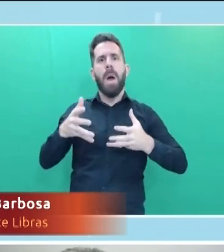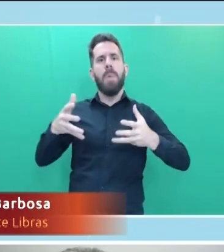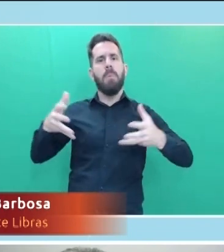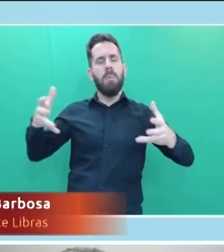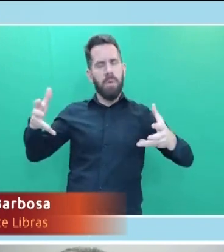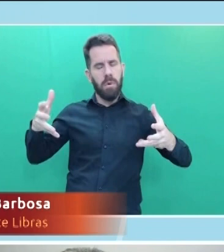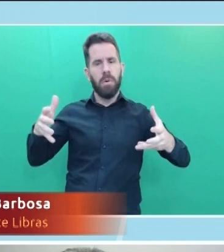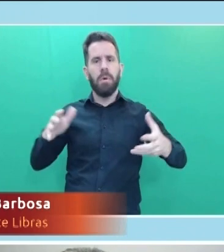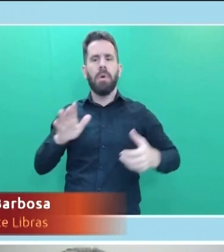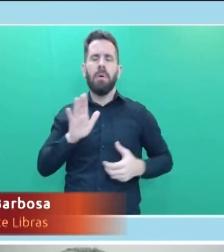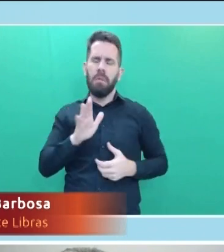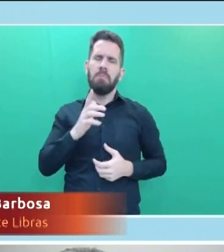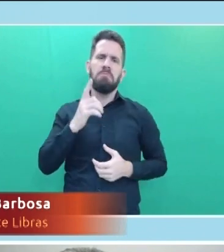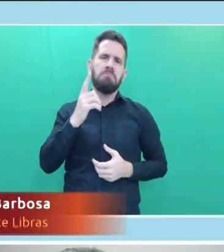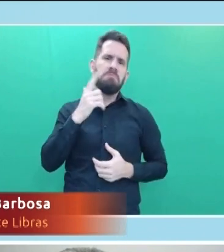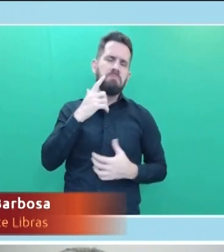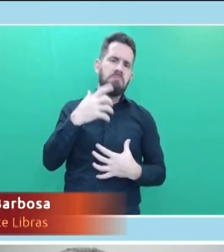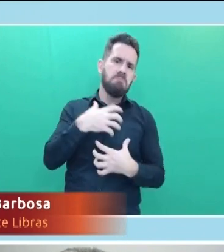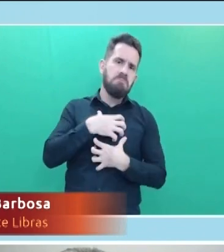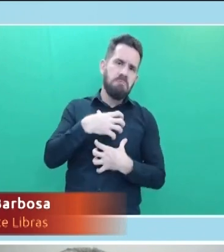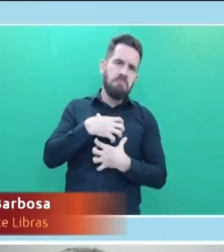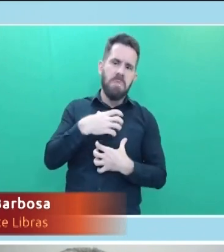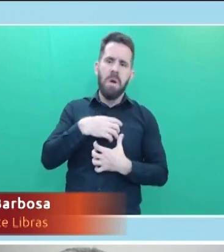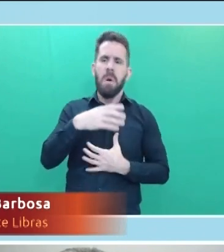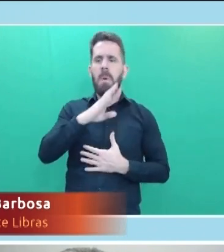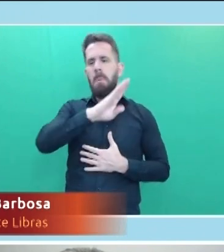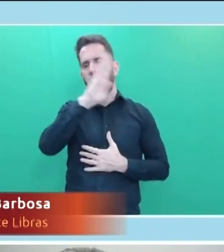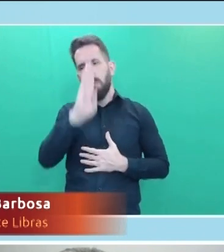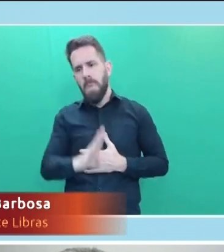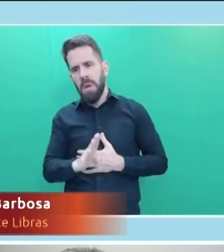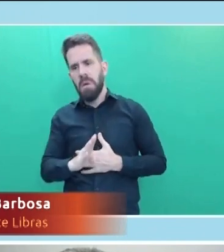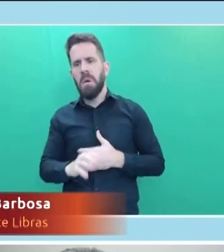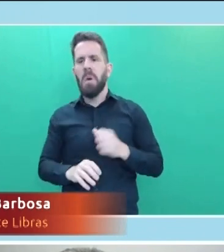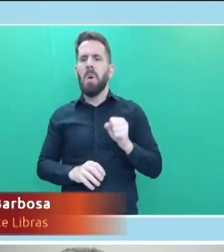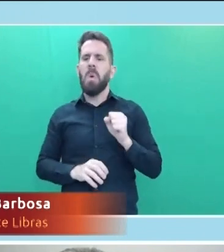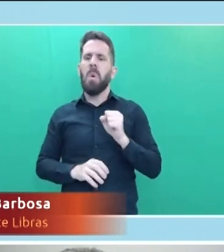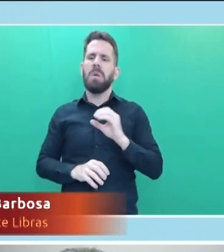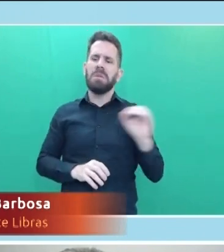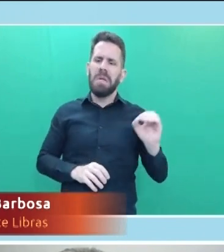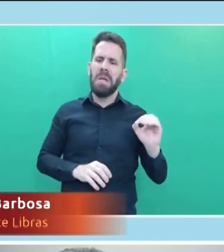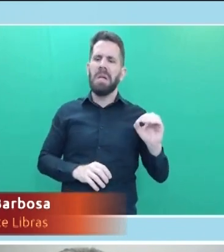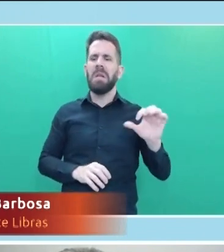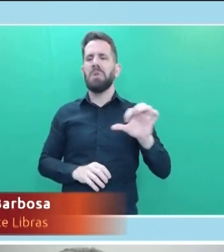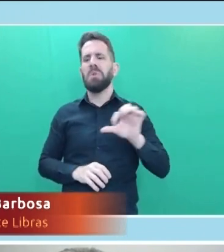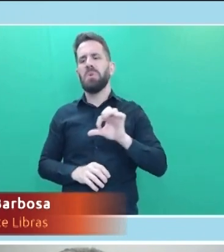chega em torno de Brasil, no caso, 800, 900